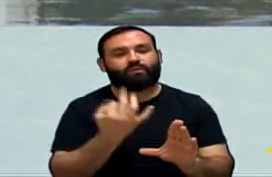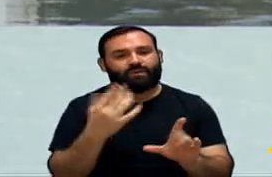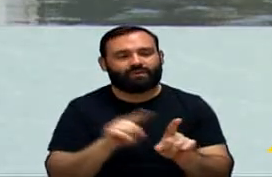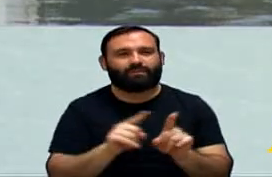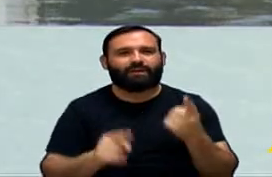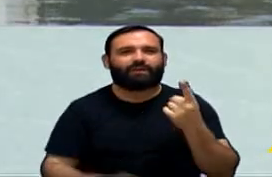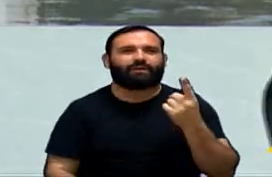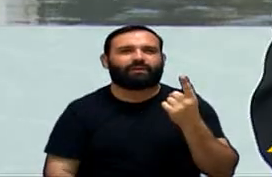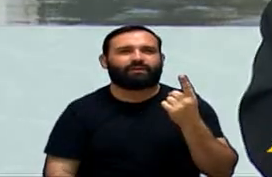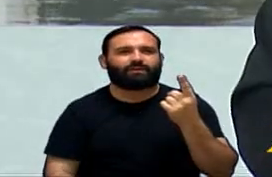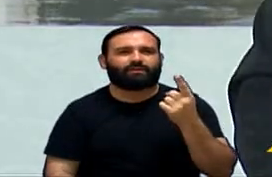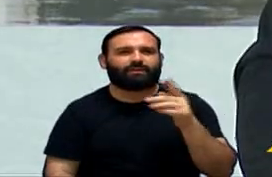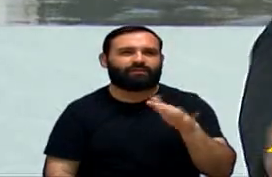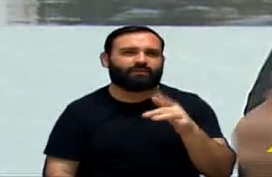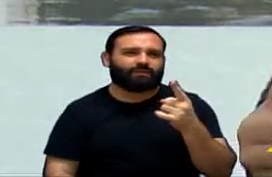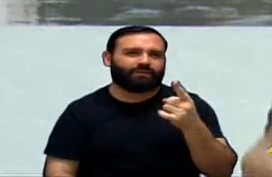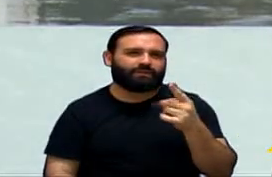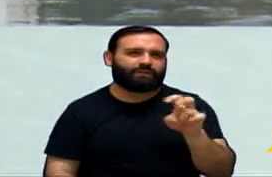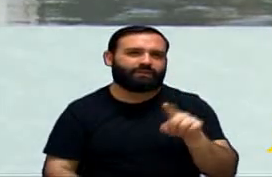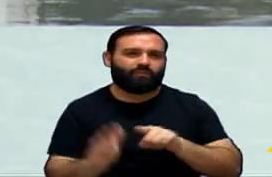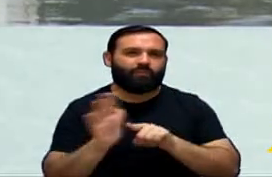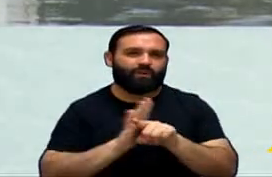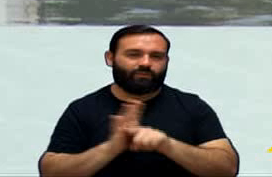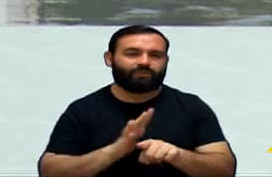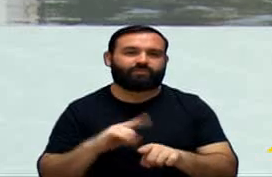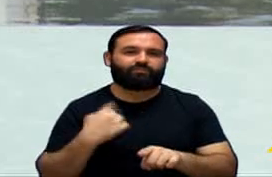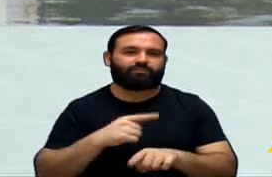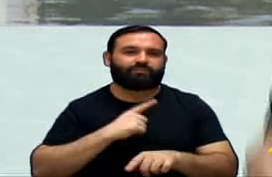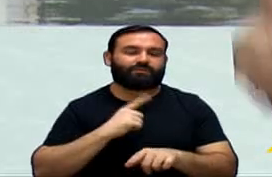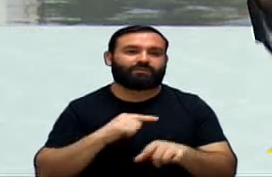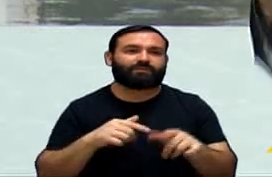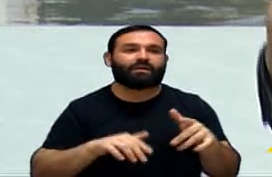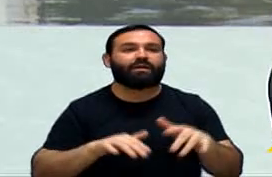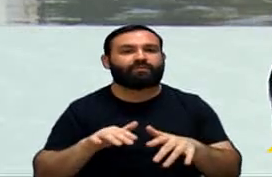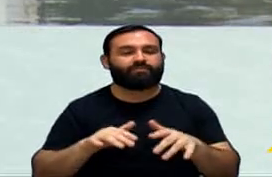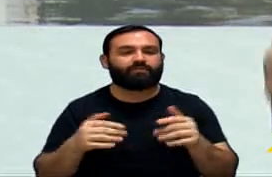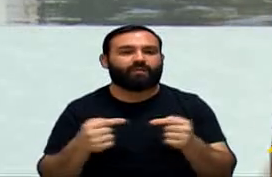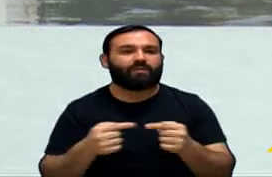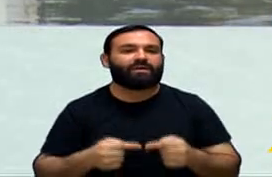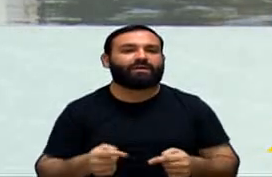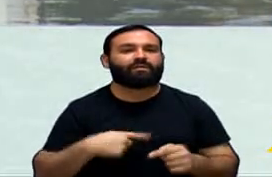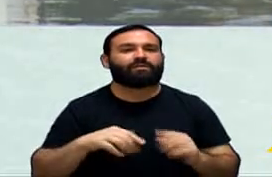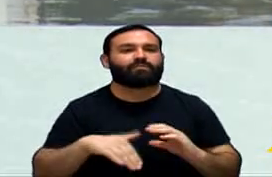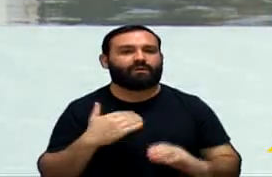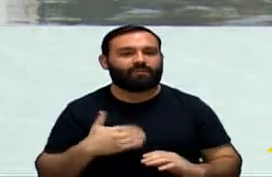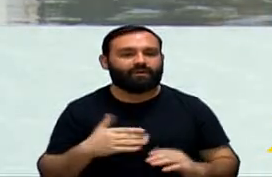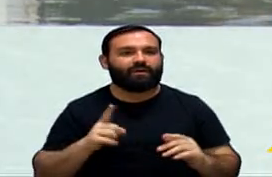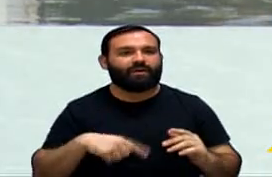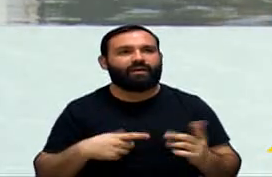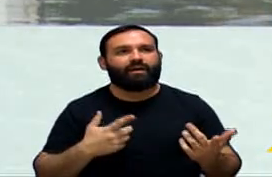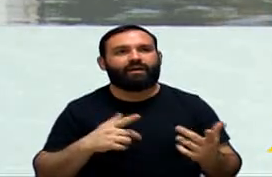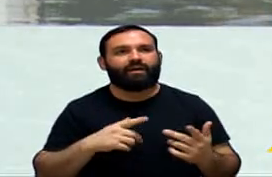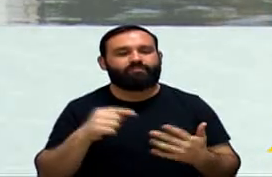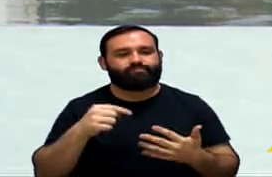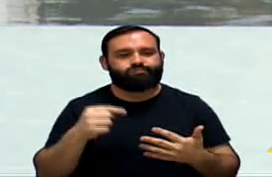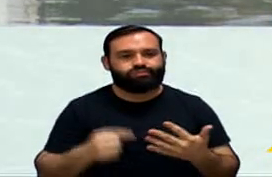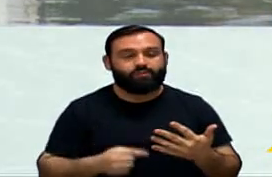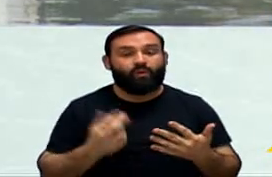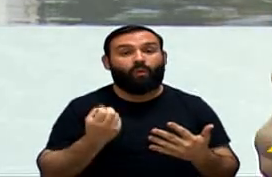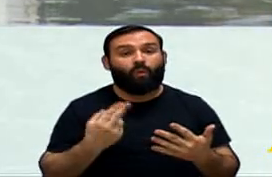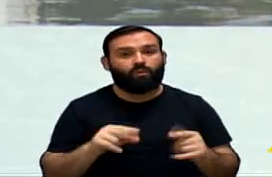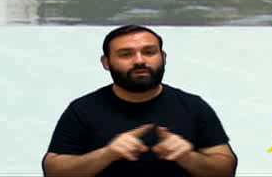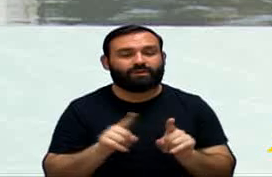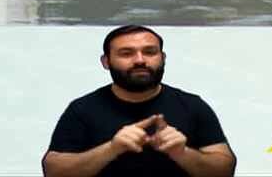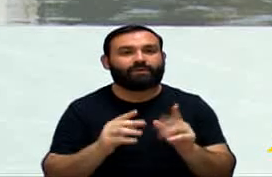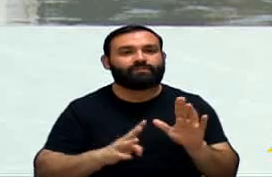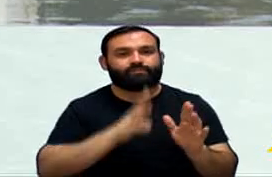são 15 eh eh questionamentos que nós fazemos de acordo com aquilo que nós recebemos seja de forma Pontual ou de forma